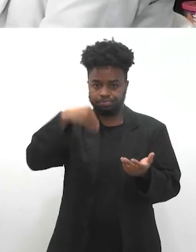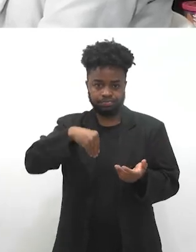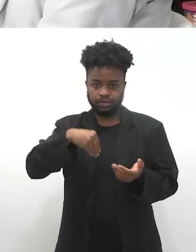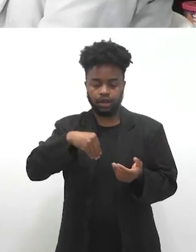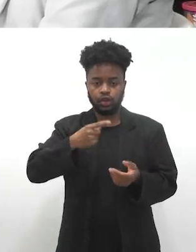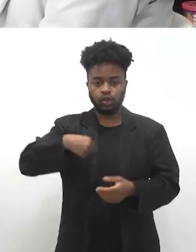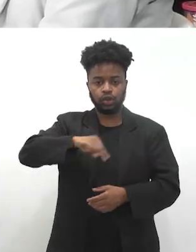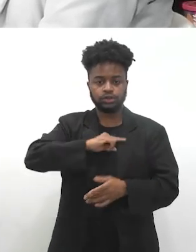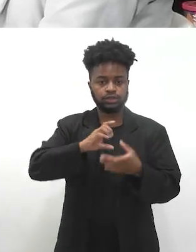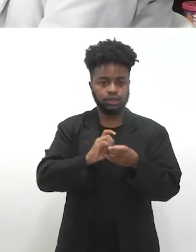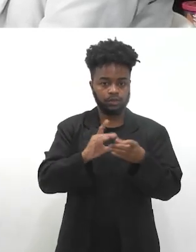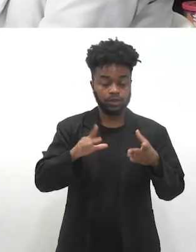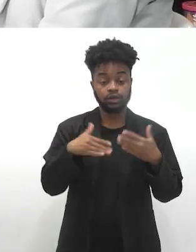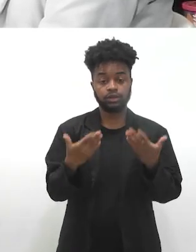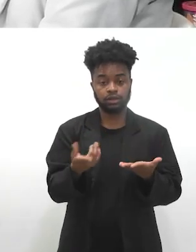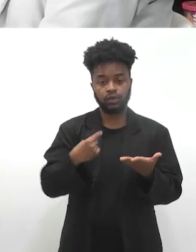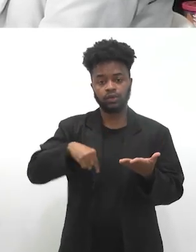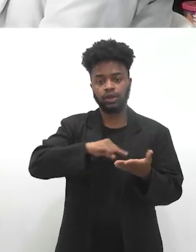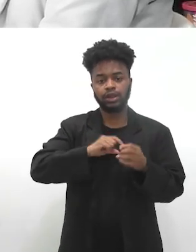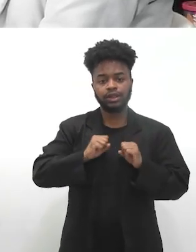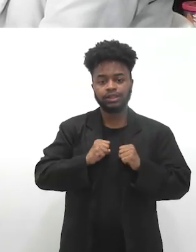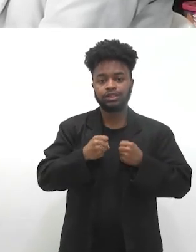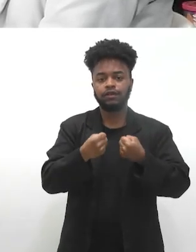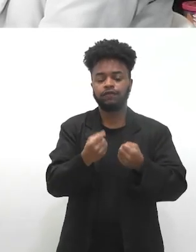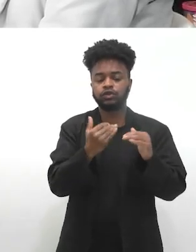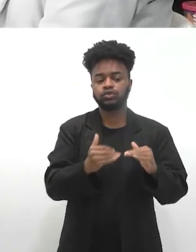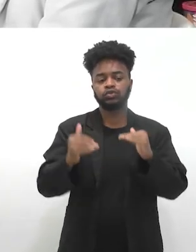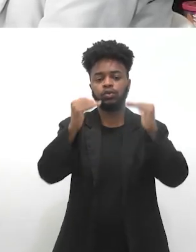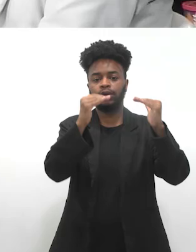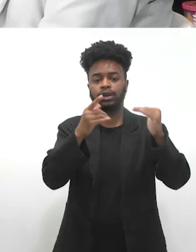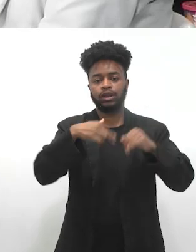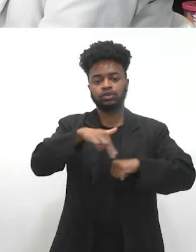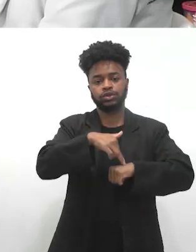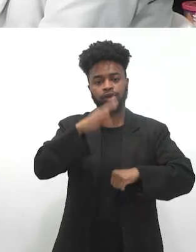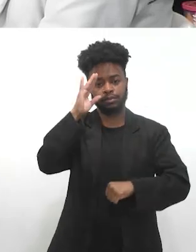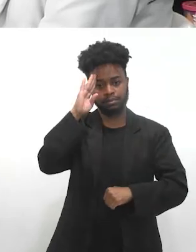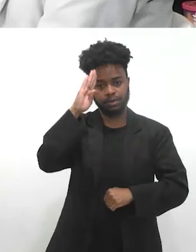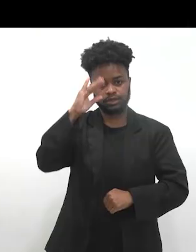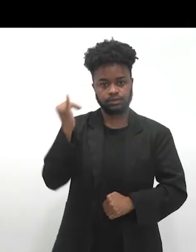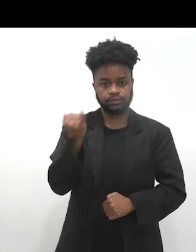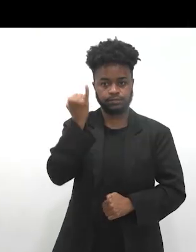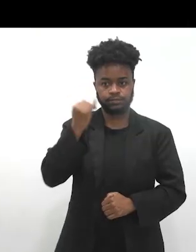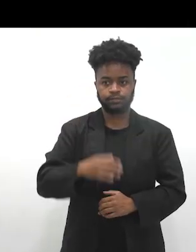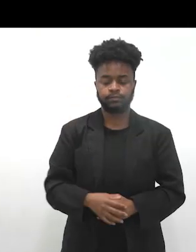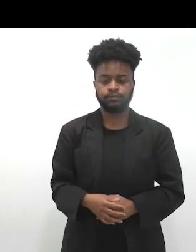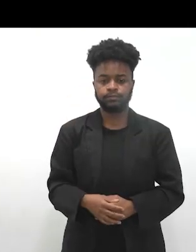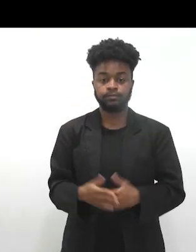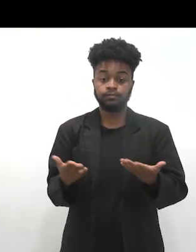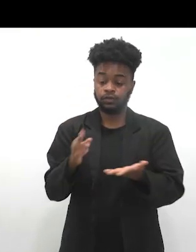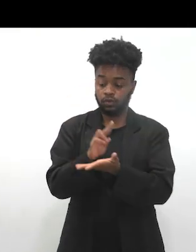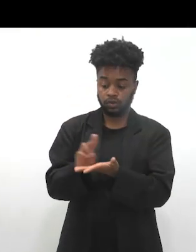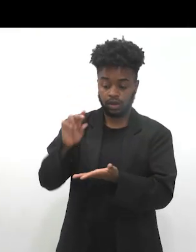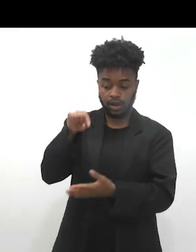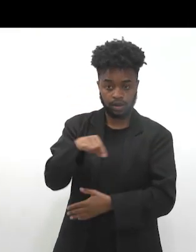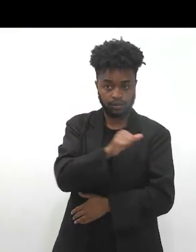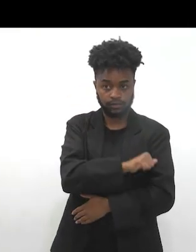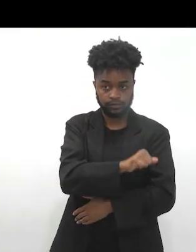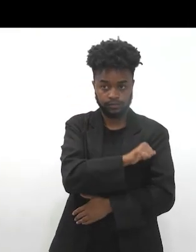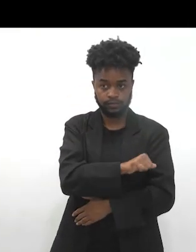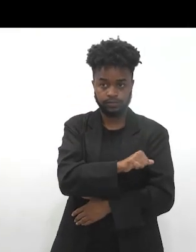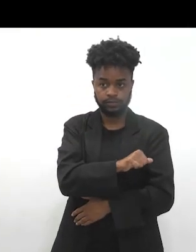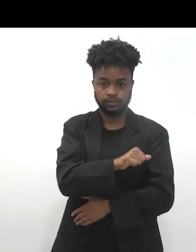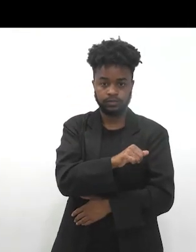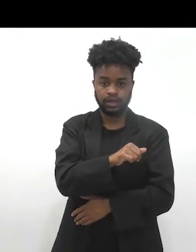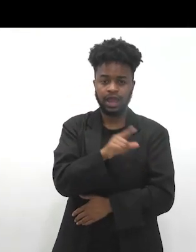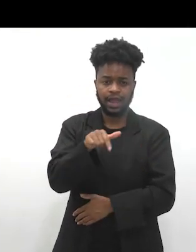recuar da nossa democracia. Então, a defesa da soberania nacional ela é fundamental. Agora, as universidades aqui do Estado do Rio de Janeiro, elas